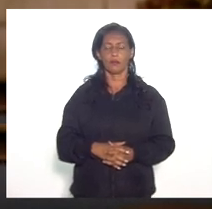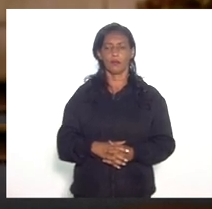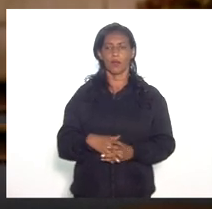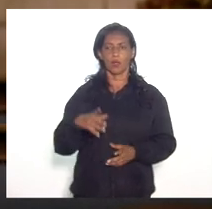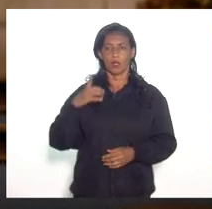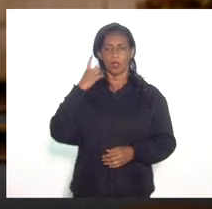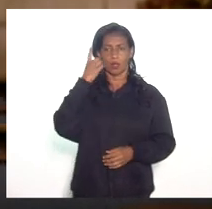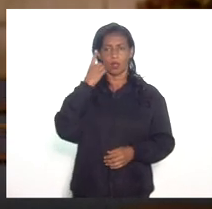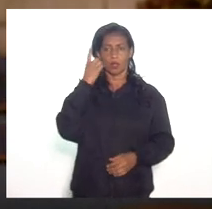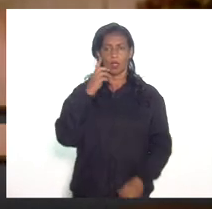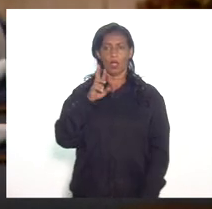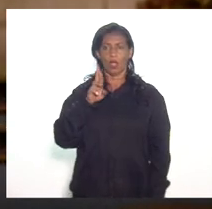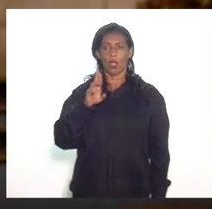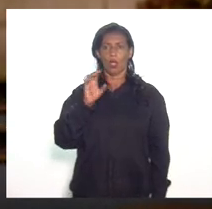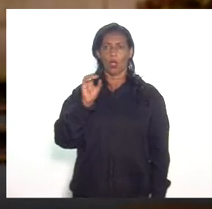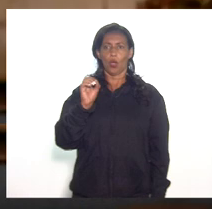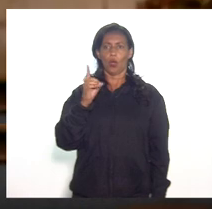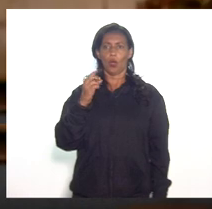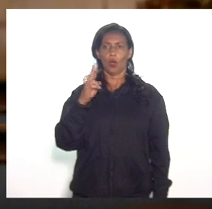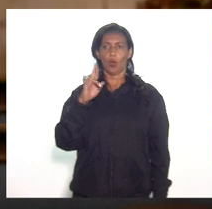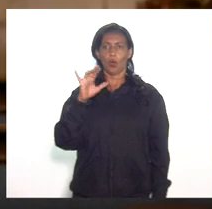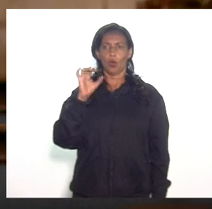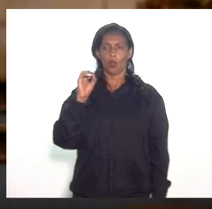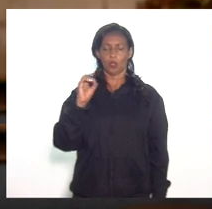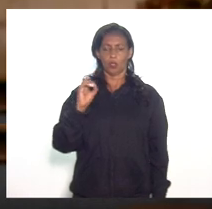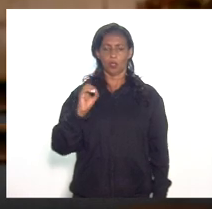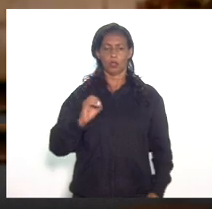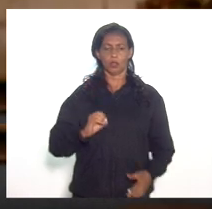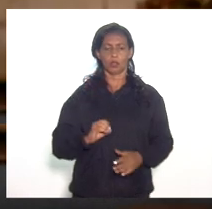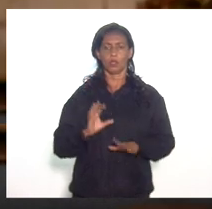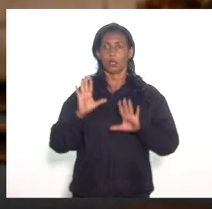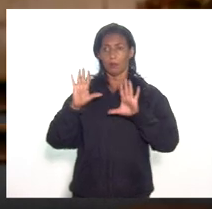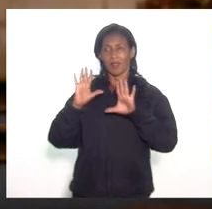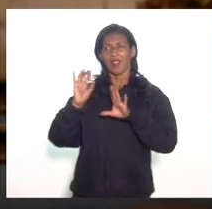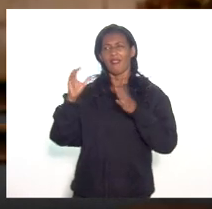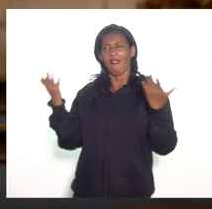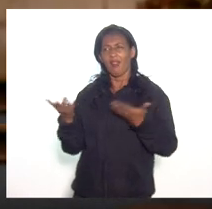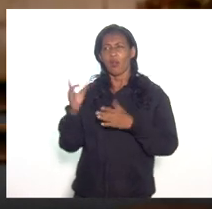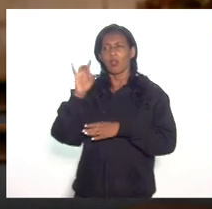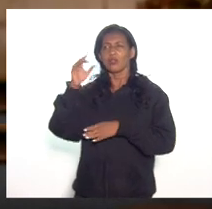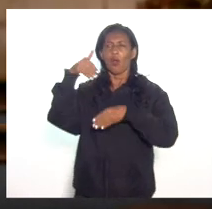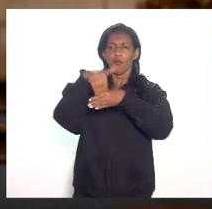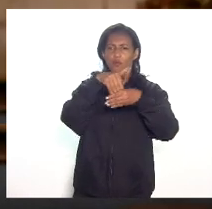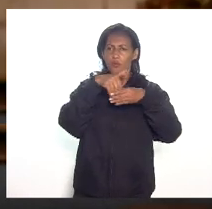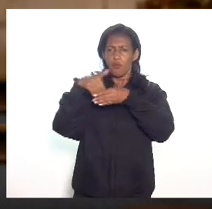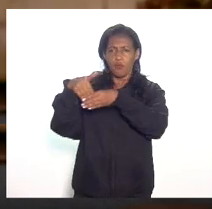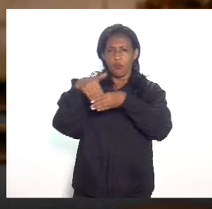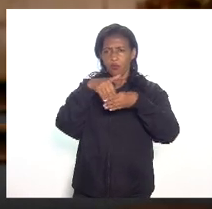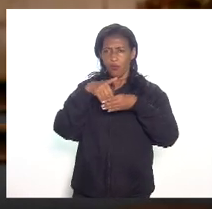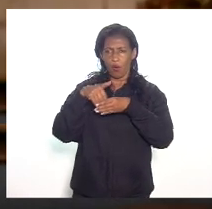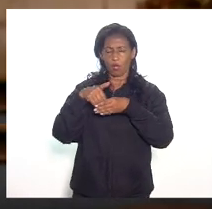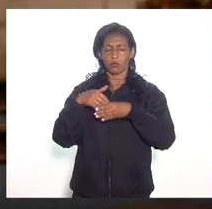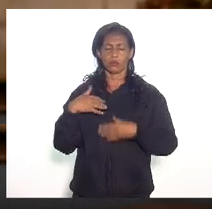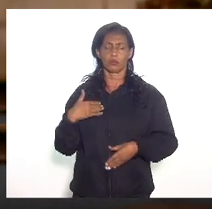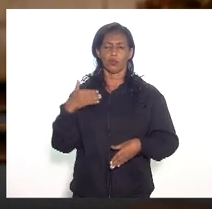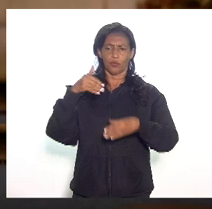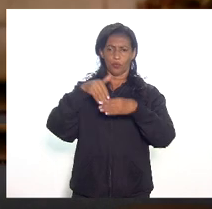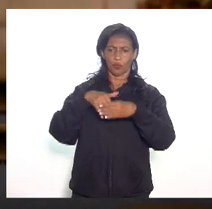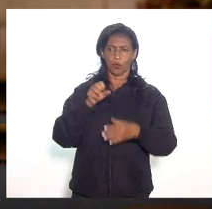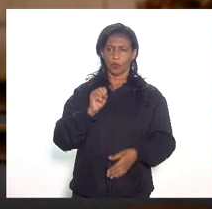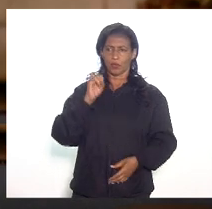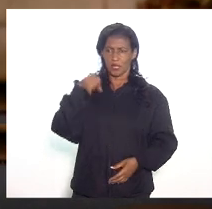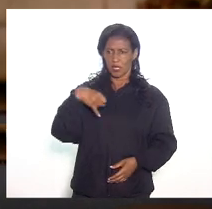Bacelar já já eu vou colher nós estamos colhendo voto por favor voto sim senhor presidente